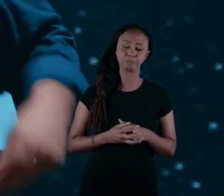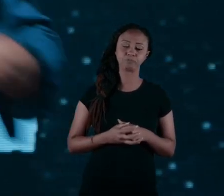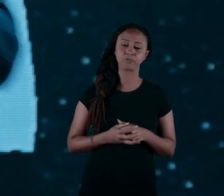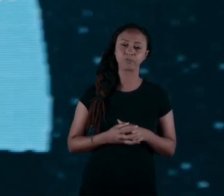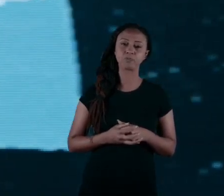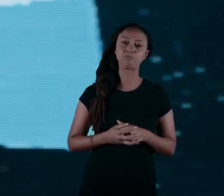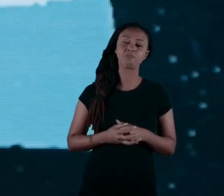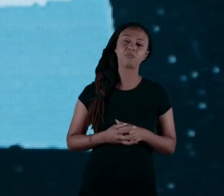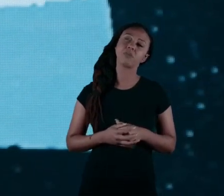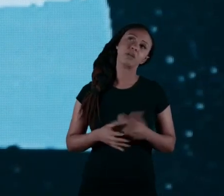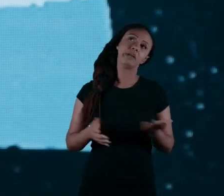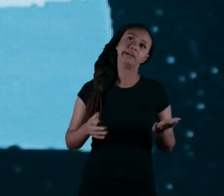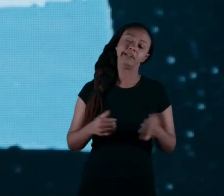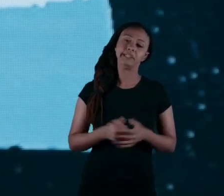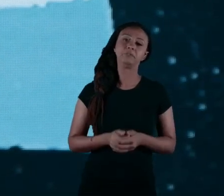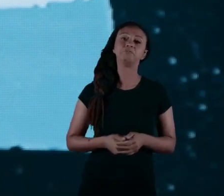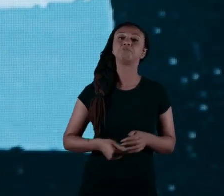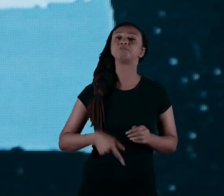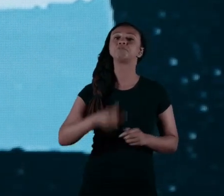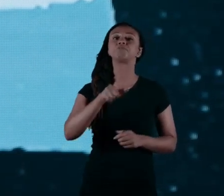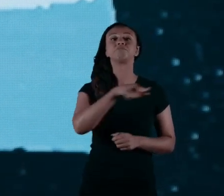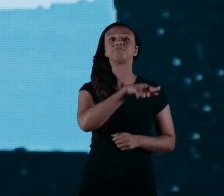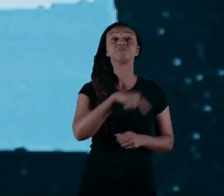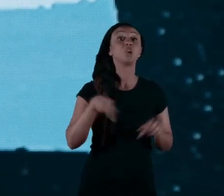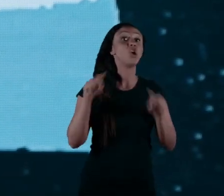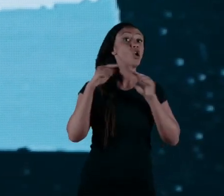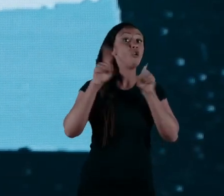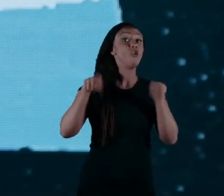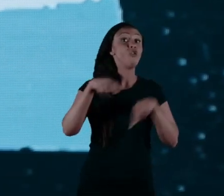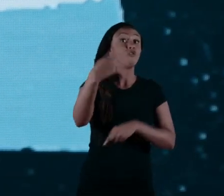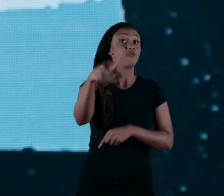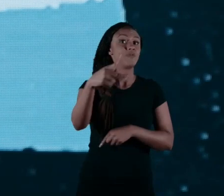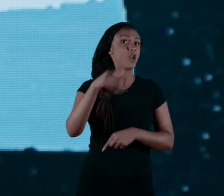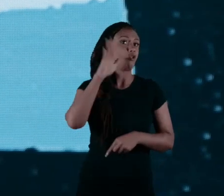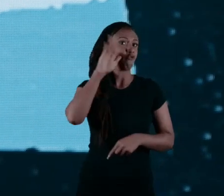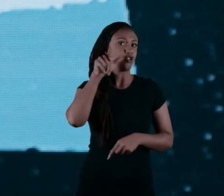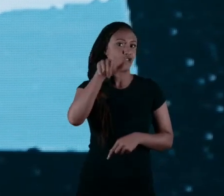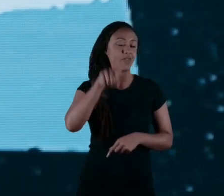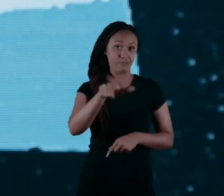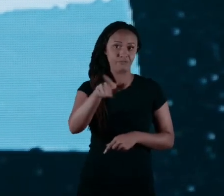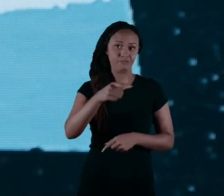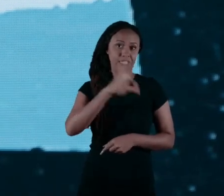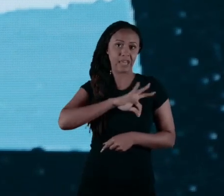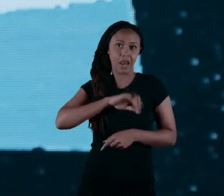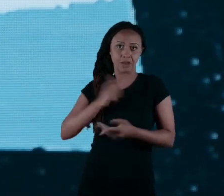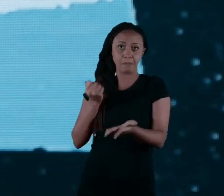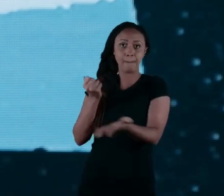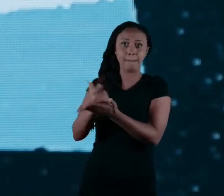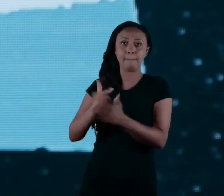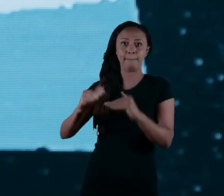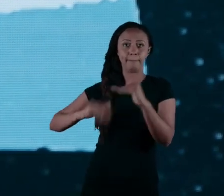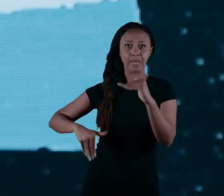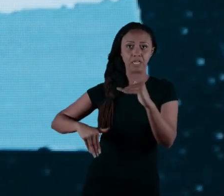Quando você vai pagar o seu funcionário, você nunca deve pagar menos do que ele merece.